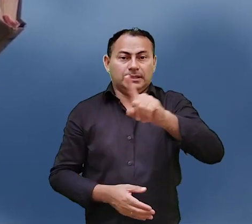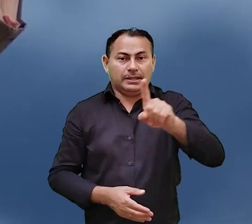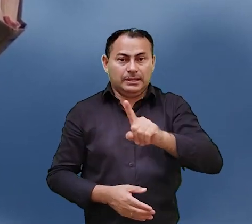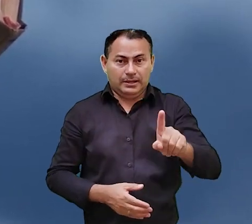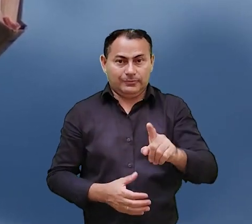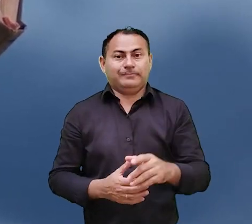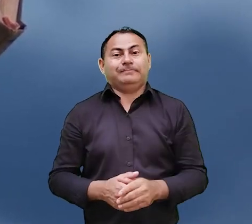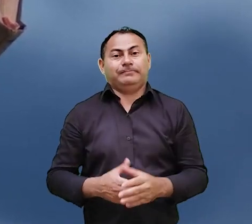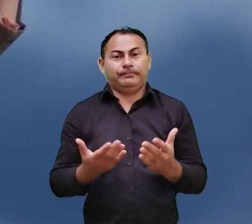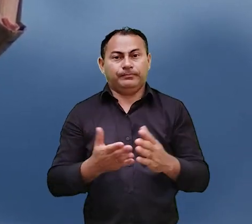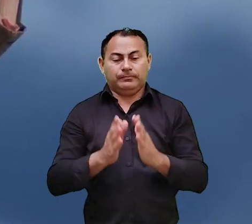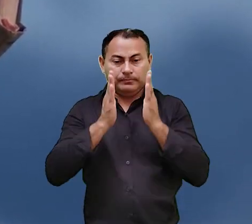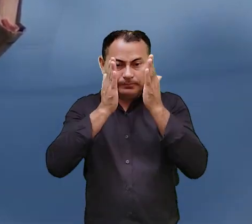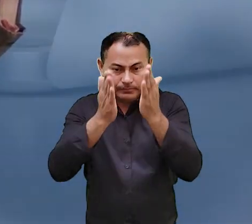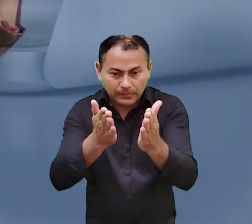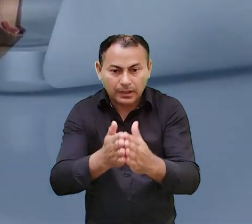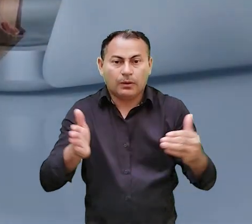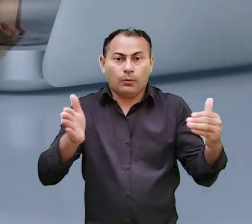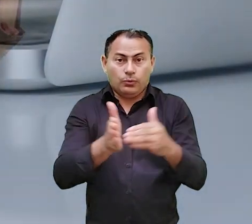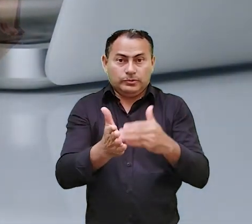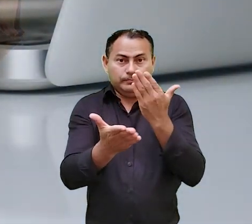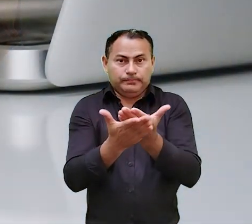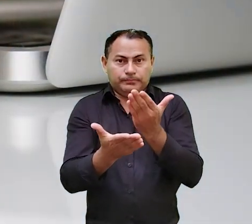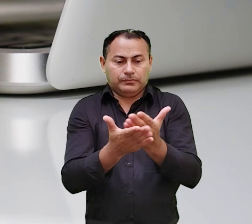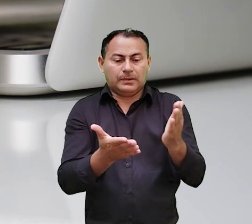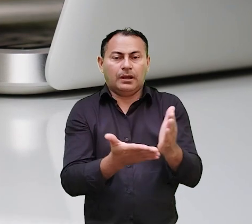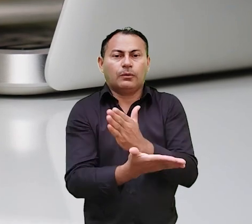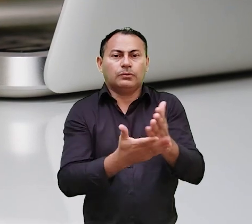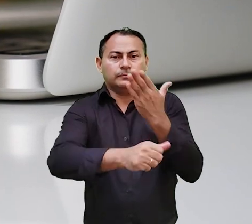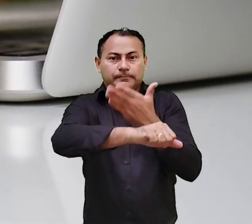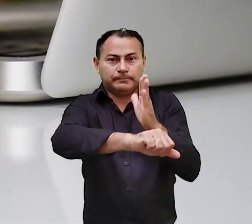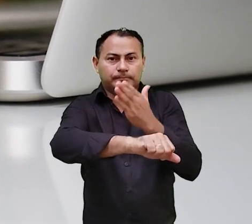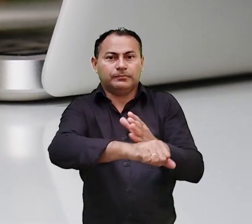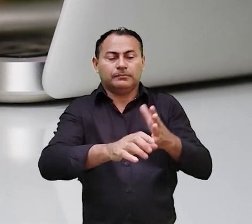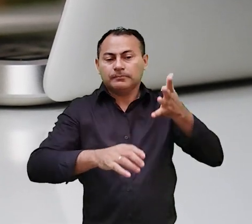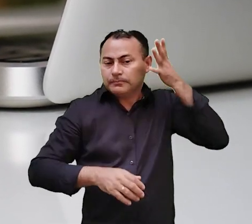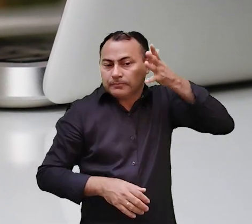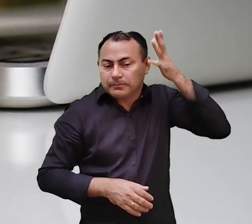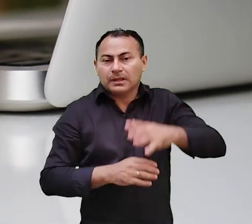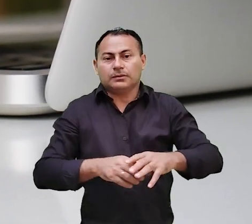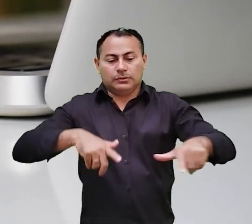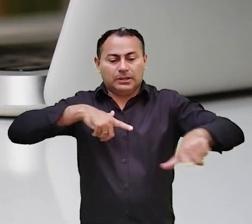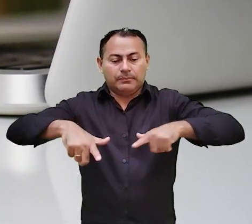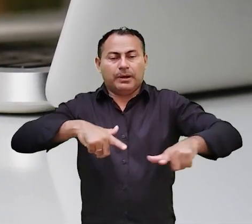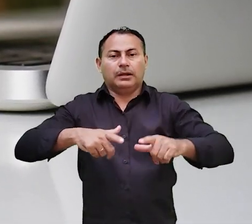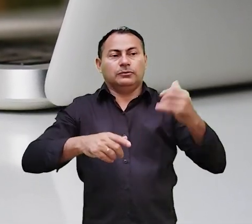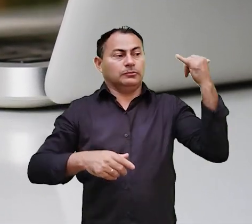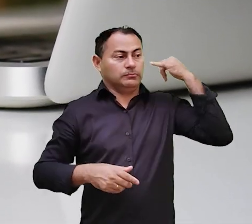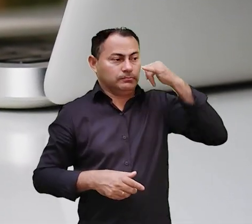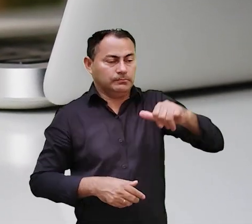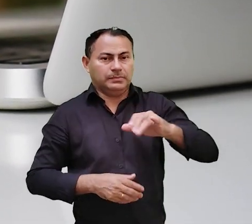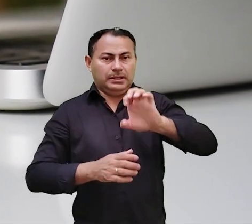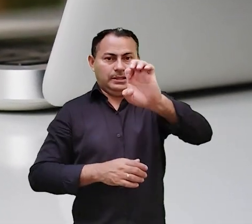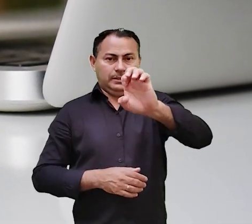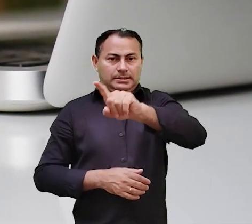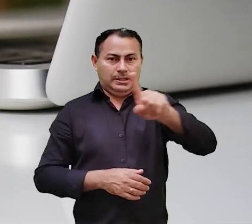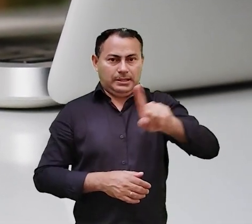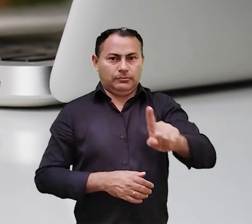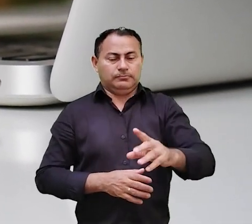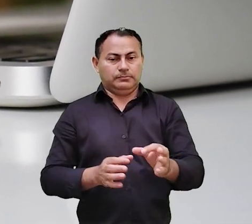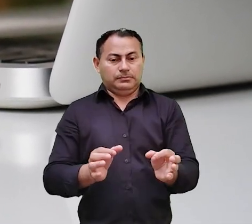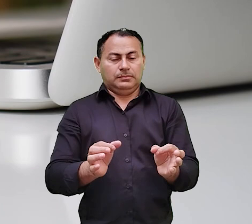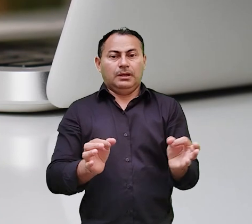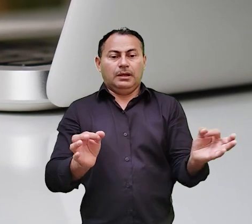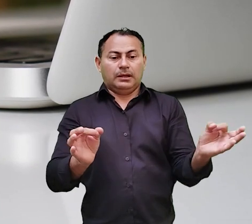livro de Ezequiel. Focalizamos nosso último estudo em algumas aplicações da pregação e do ministério do profeta